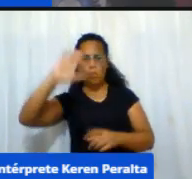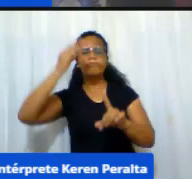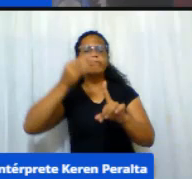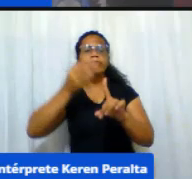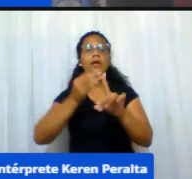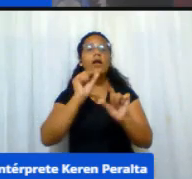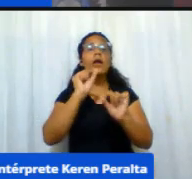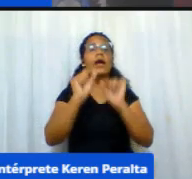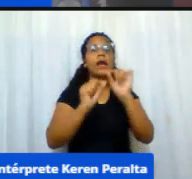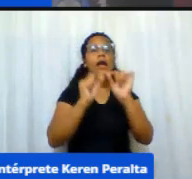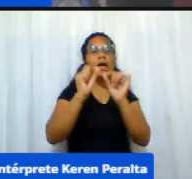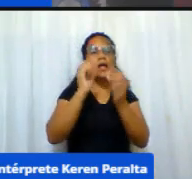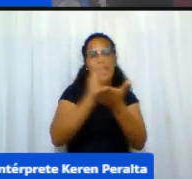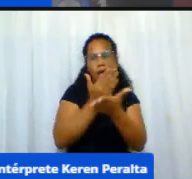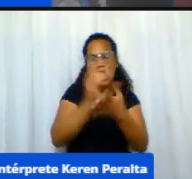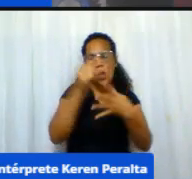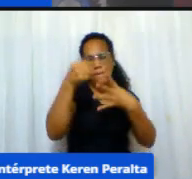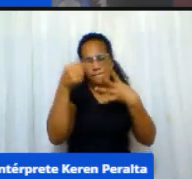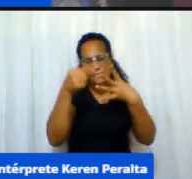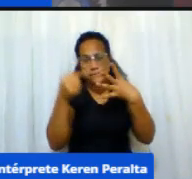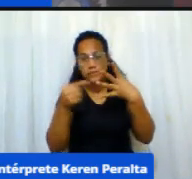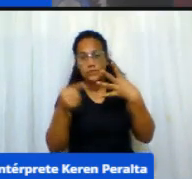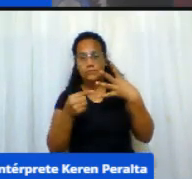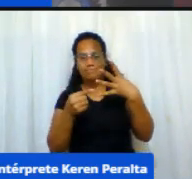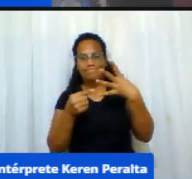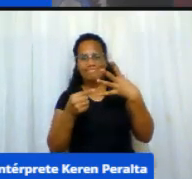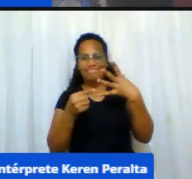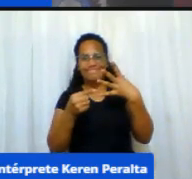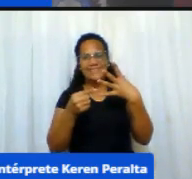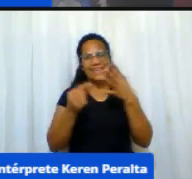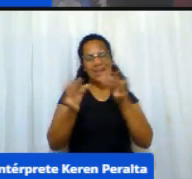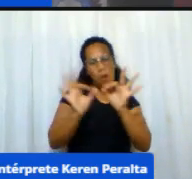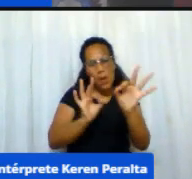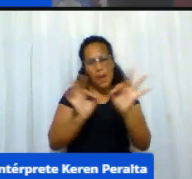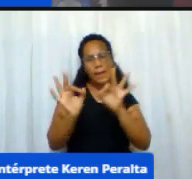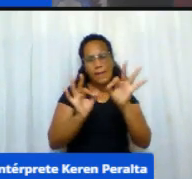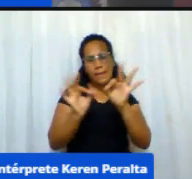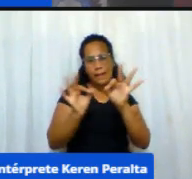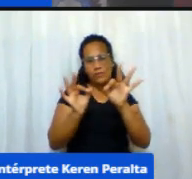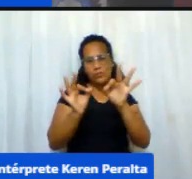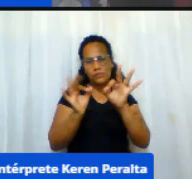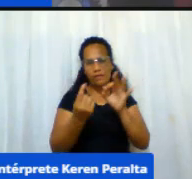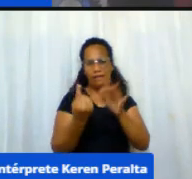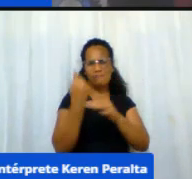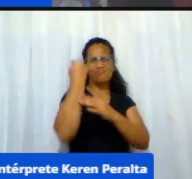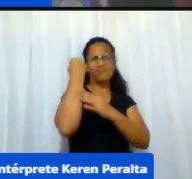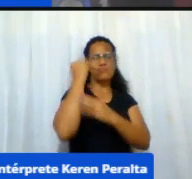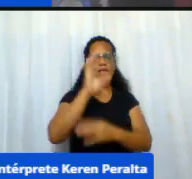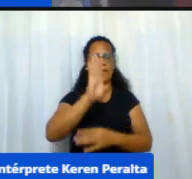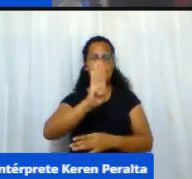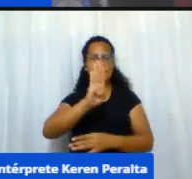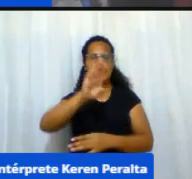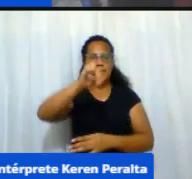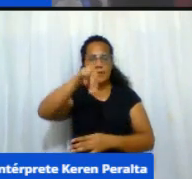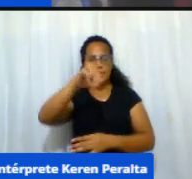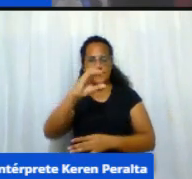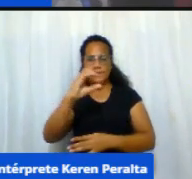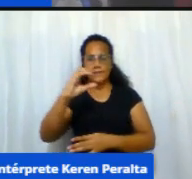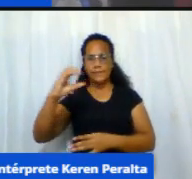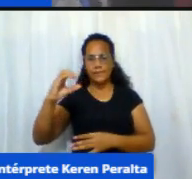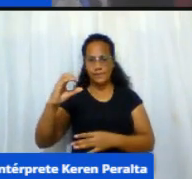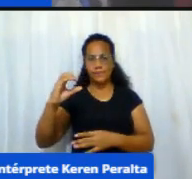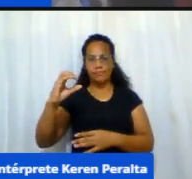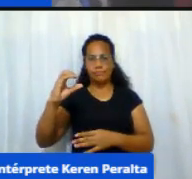BNCC e outros ajustados pela organização do referencial sejam trazidos à tona